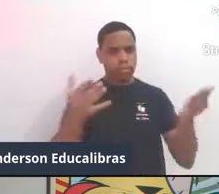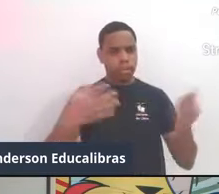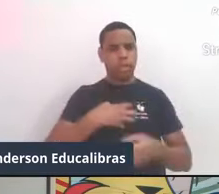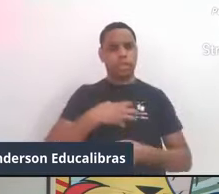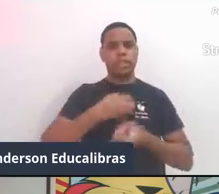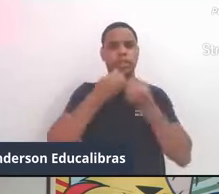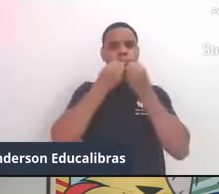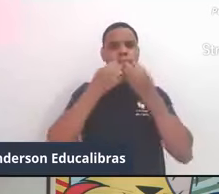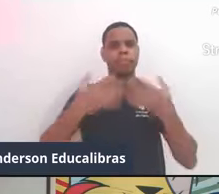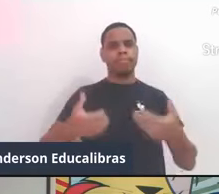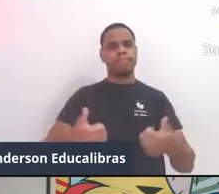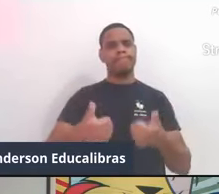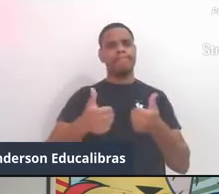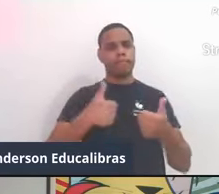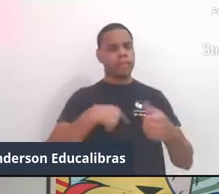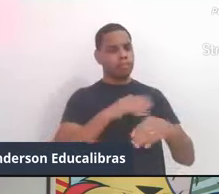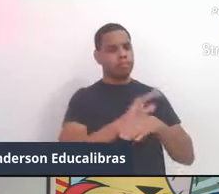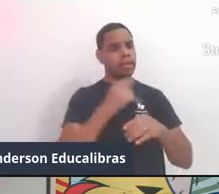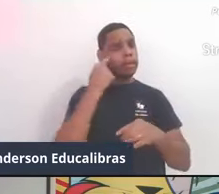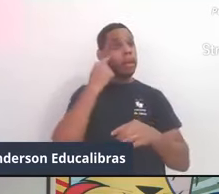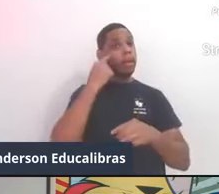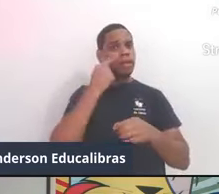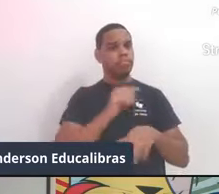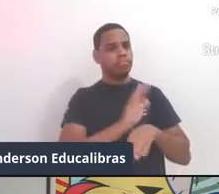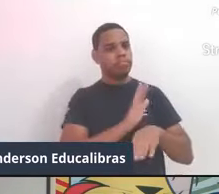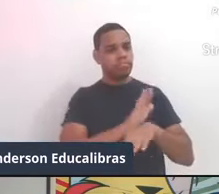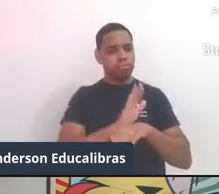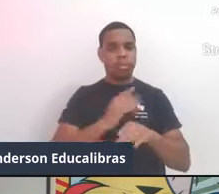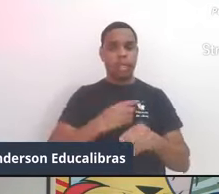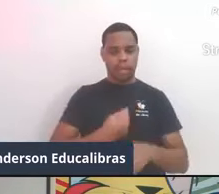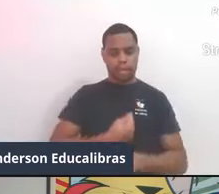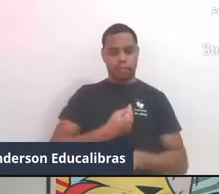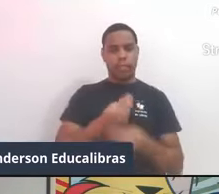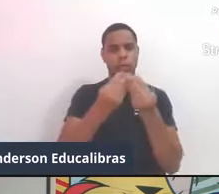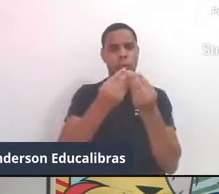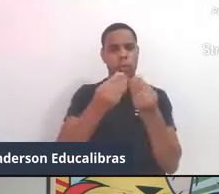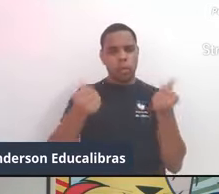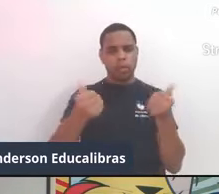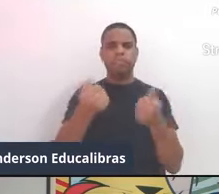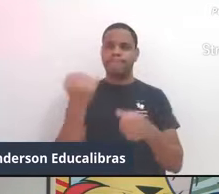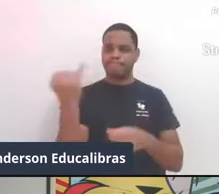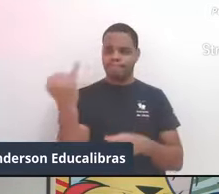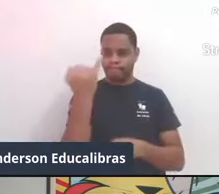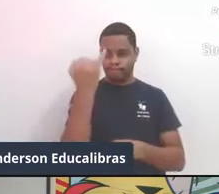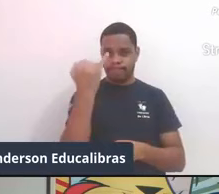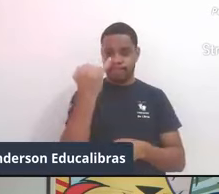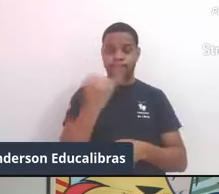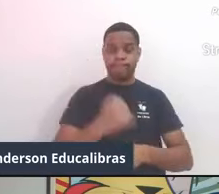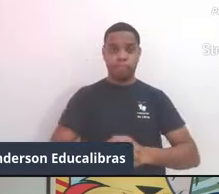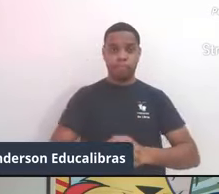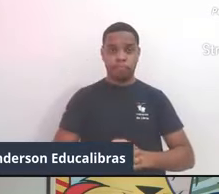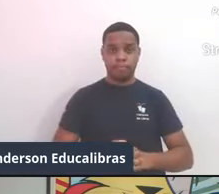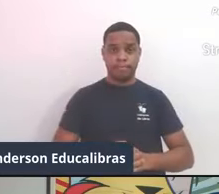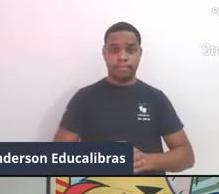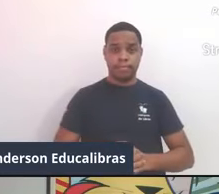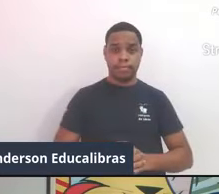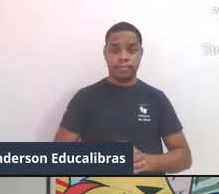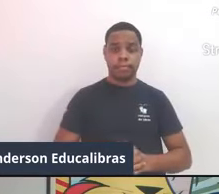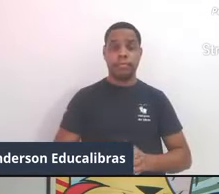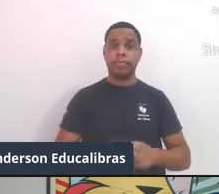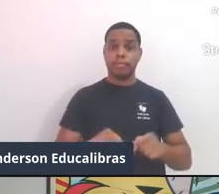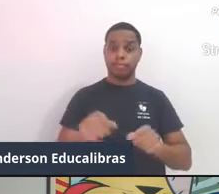pessoas. Isso tem a ver com qualidade de vida, tem a ver, portanto, com um projeto